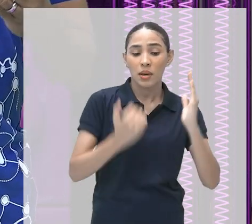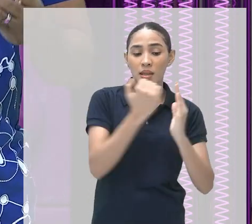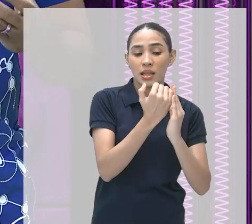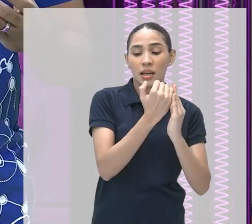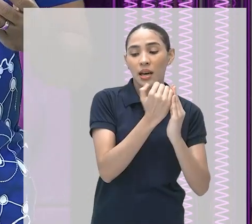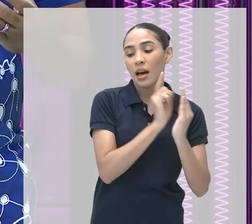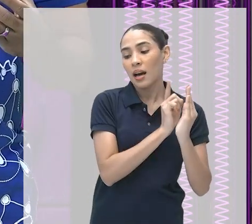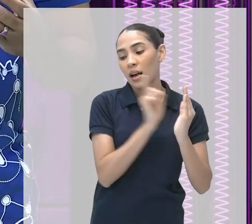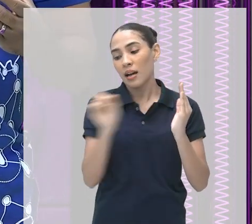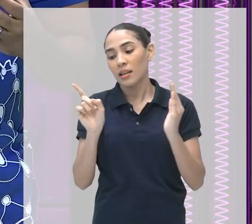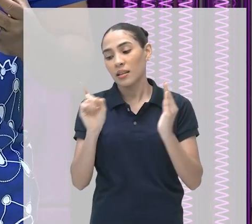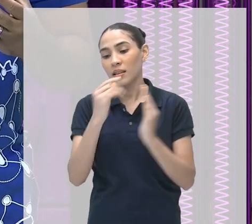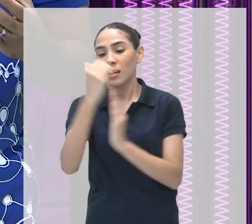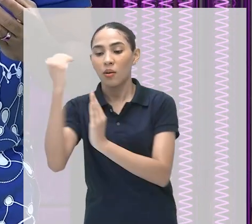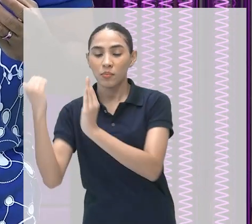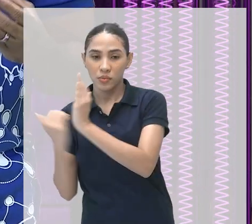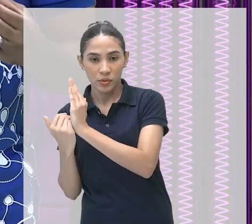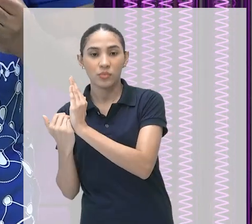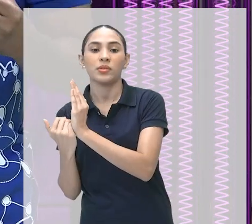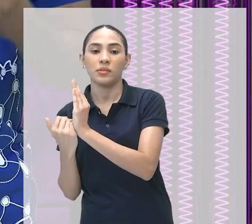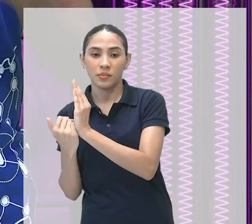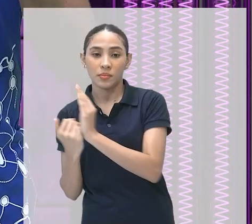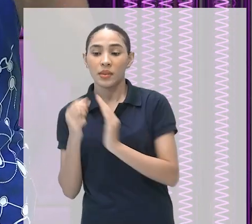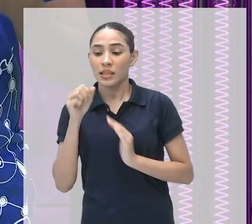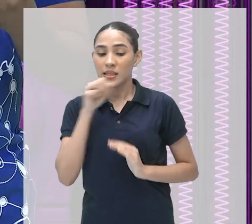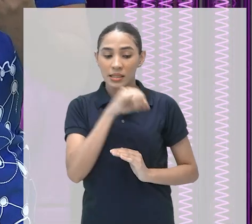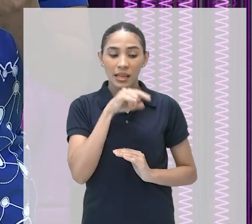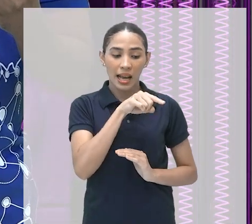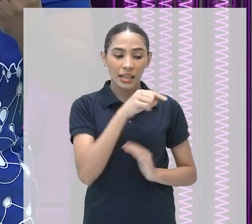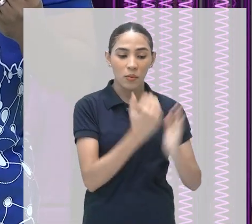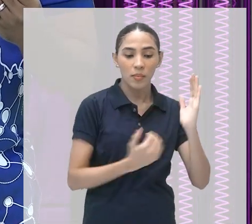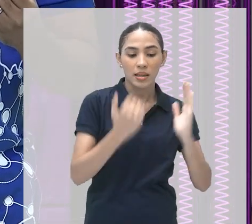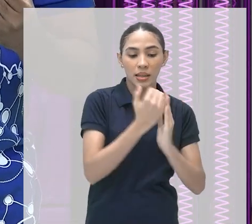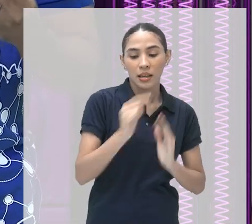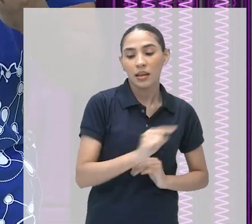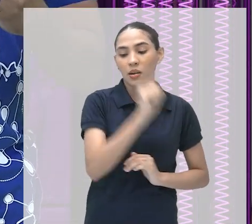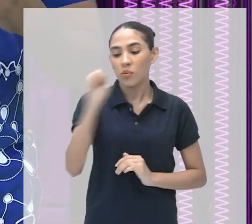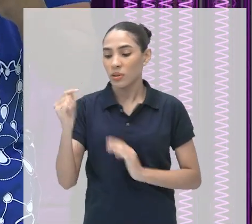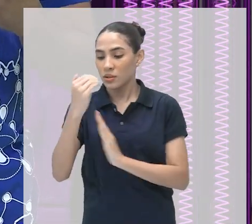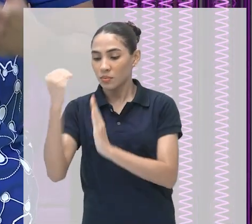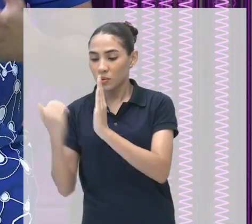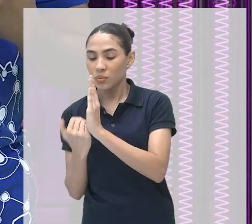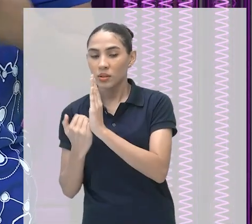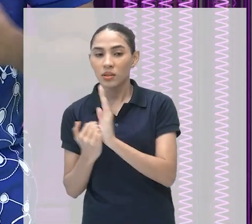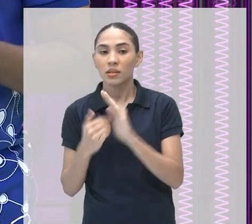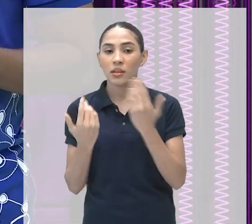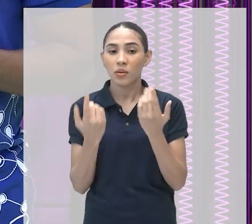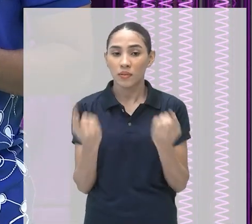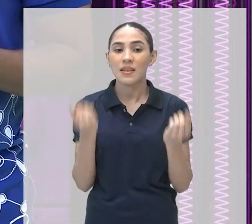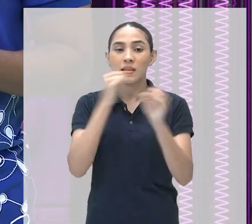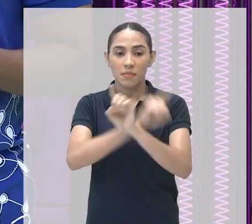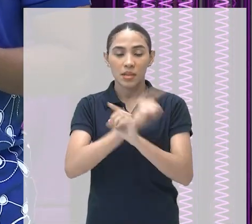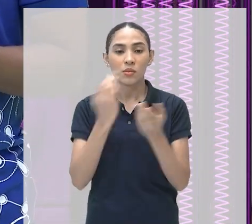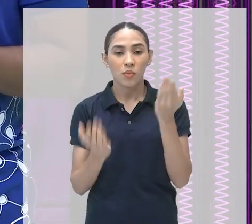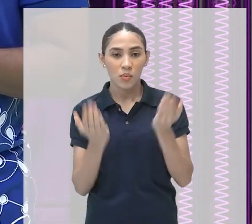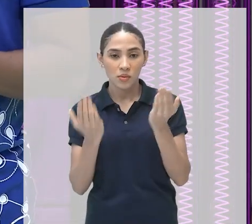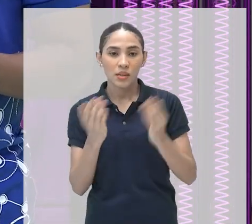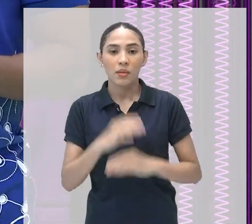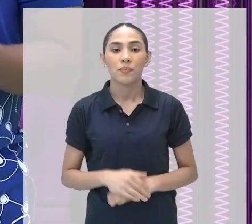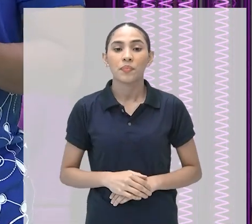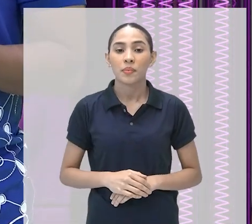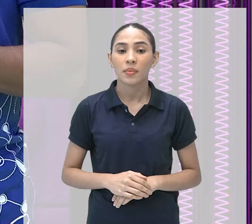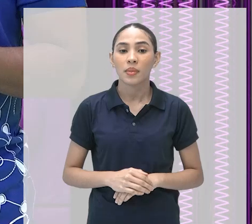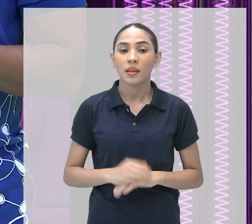vai acontecer com a outra? Vai aumentar ou vai diminuir? Se uma aumentar e a outra diminuir, elas serão inversamente